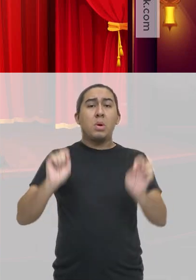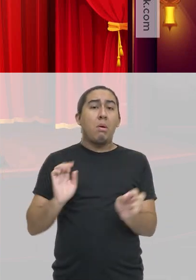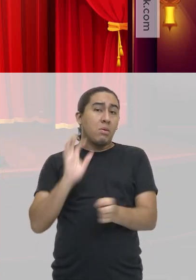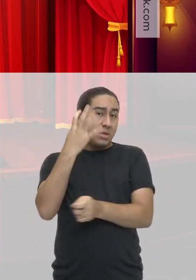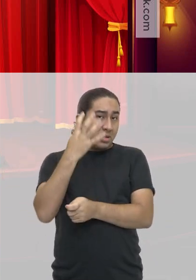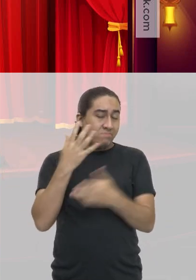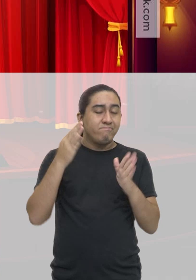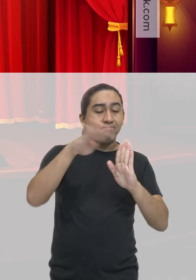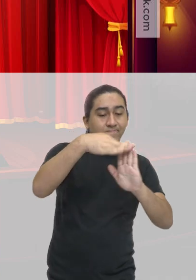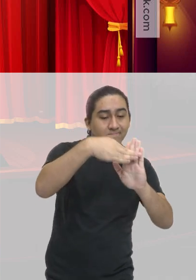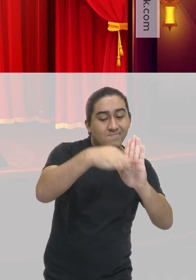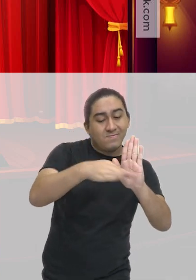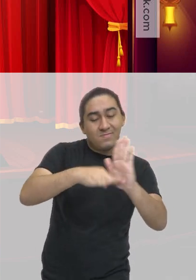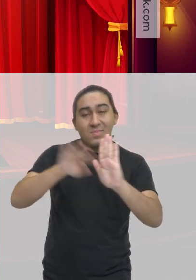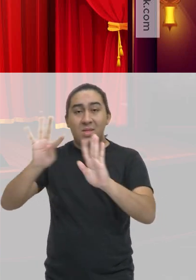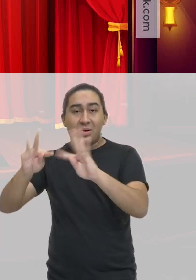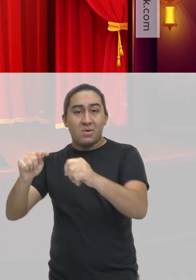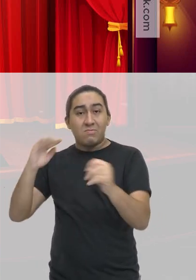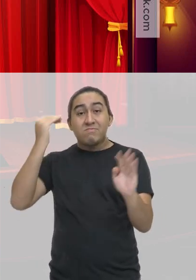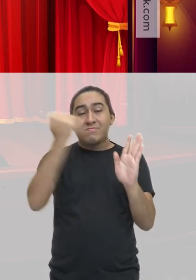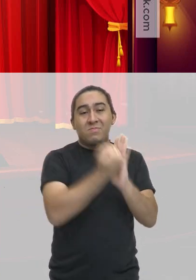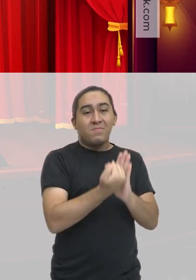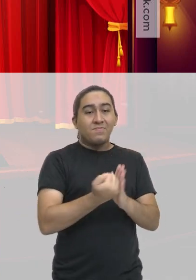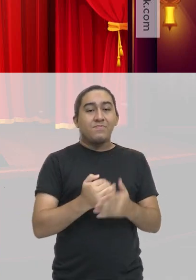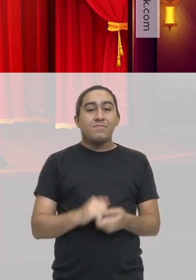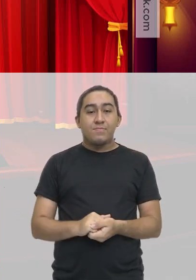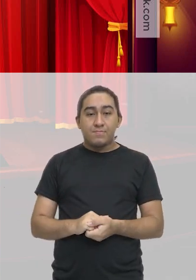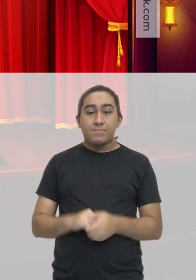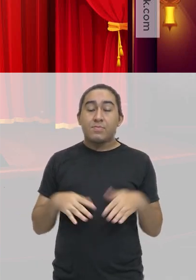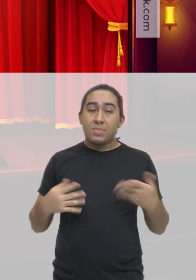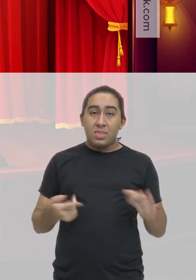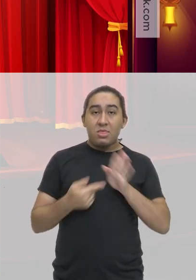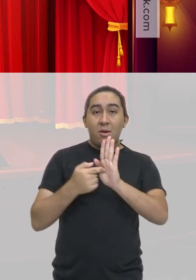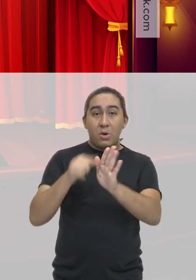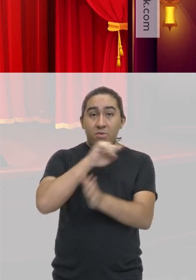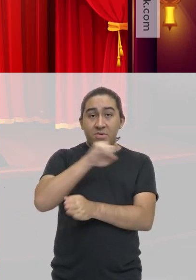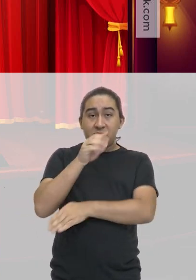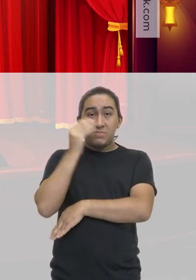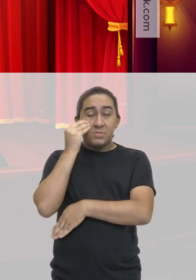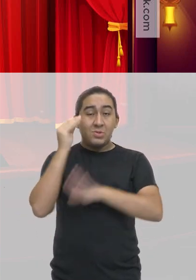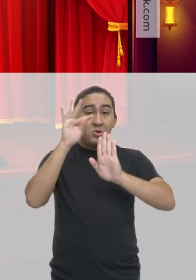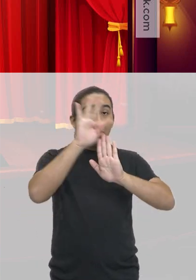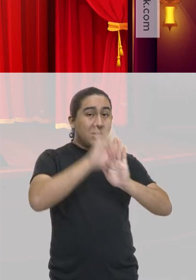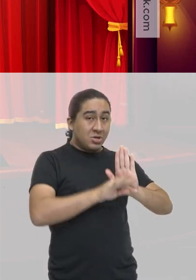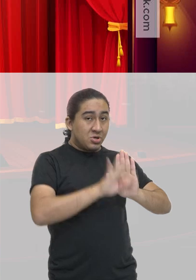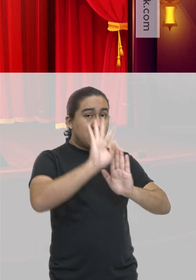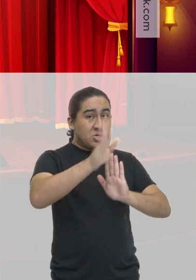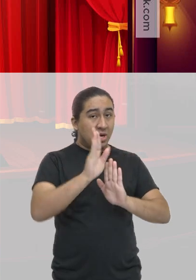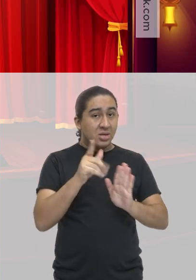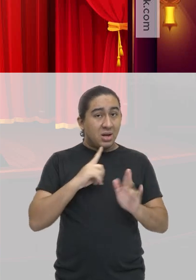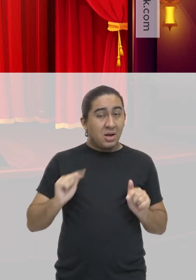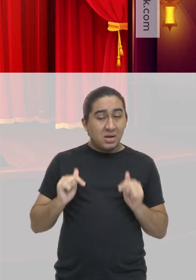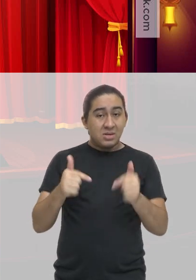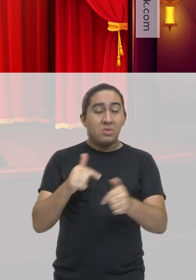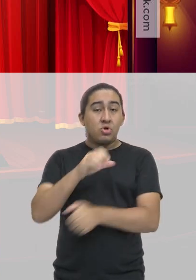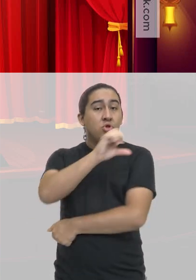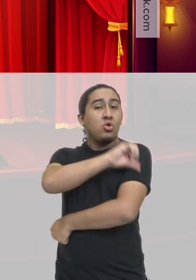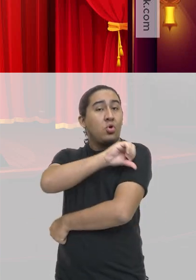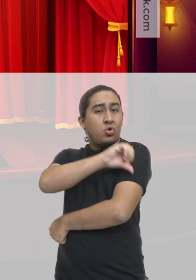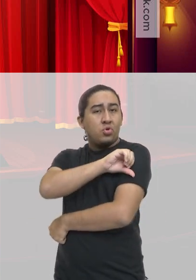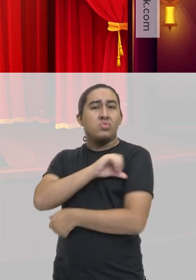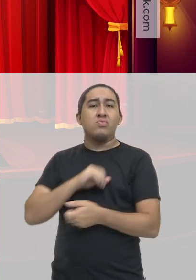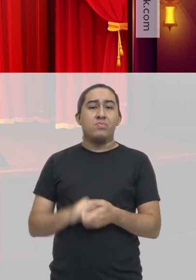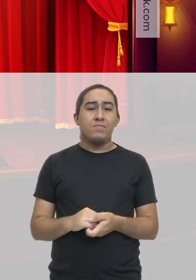aconteça, certo? E aí eu trouxe para vocês um texto que já foi trabalhado no 9º ano, geralmente ele